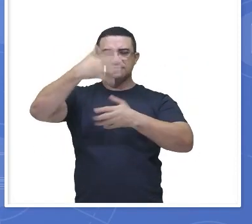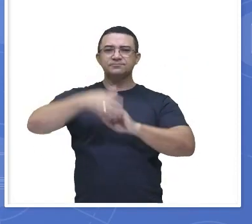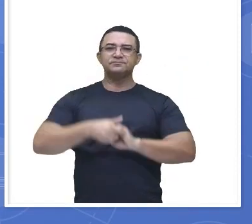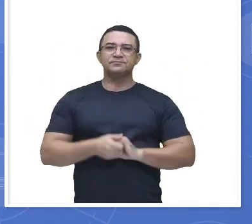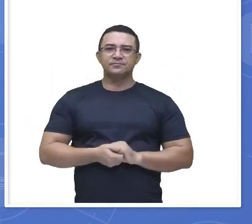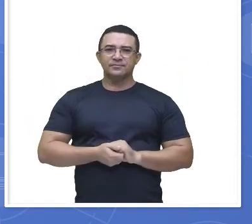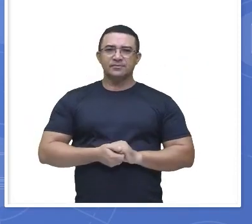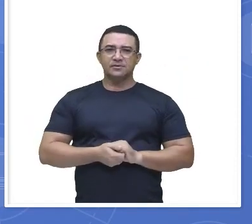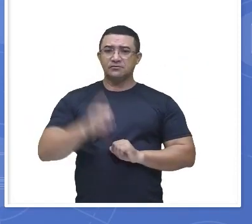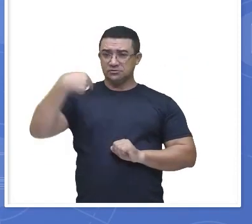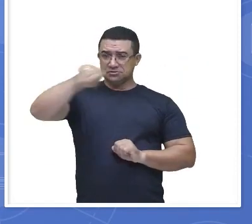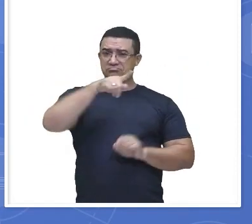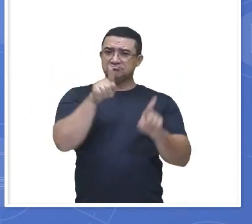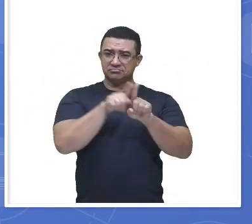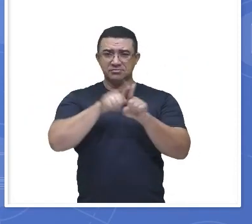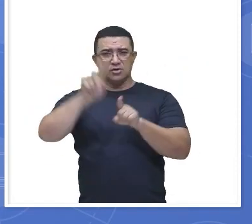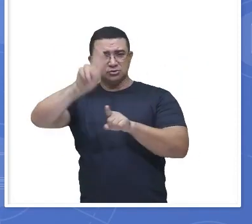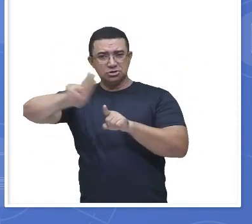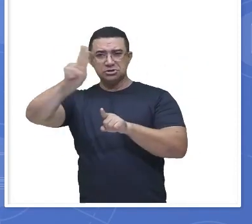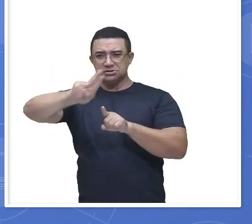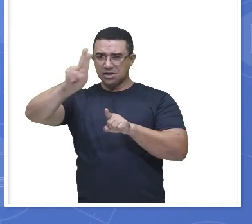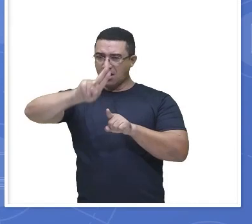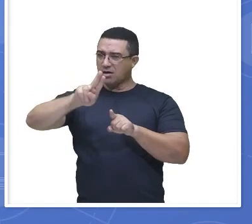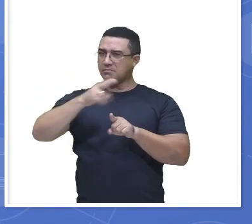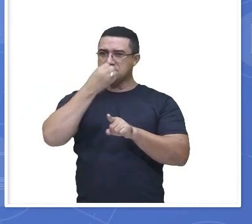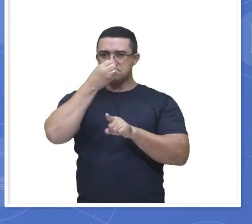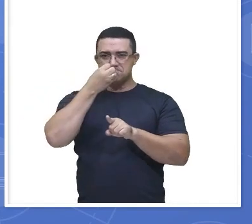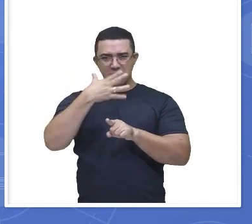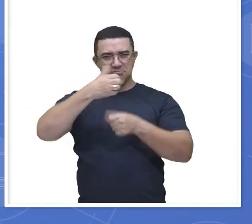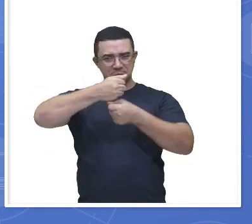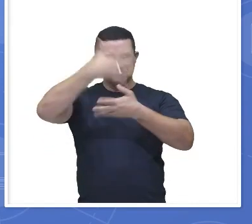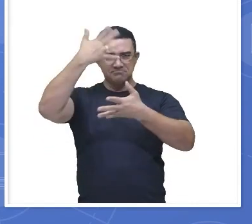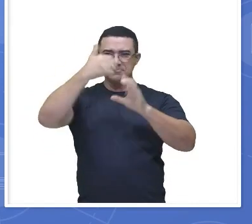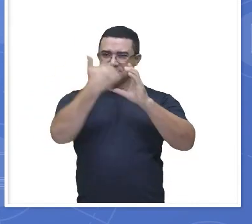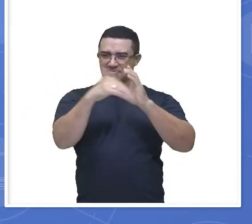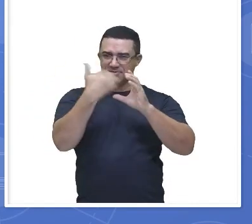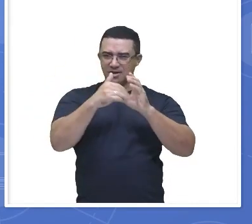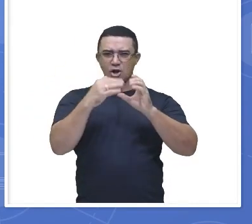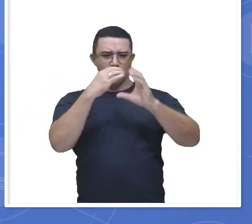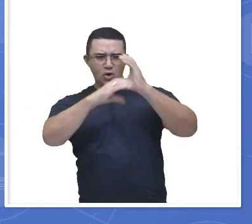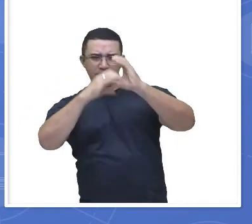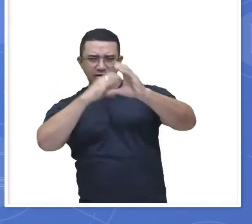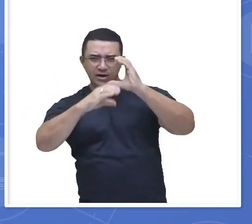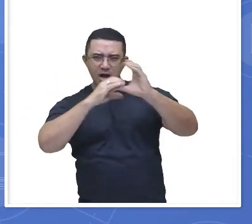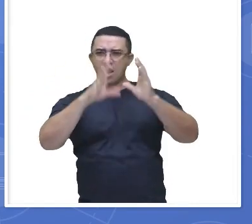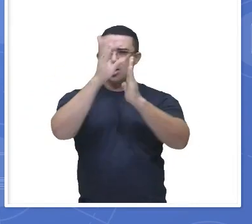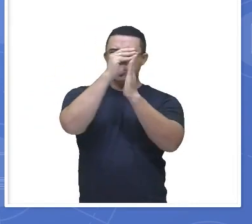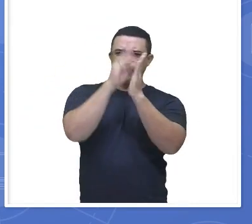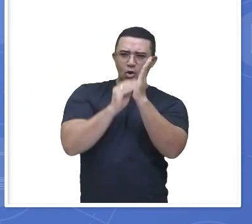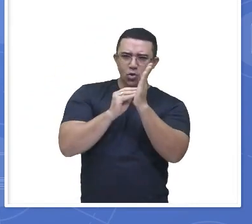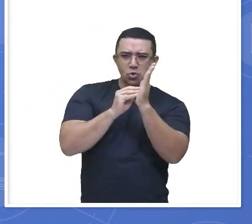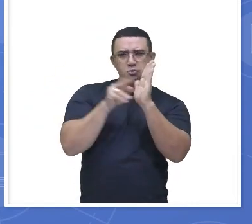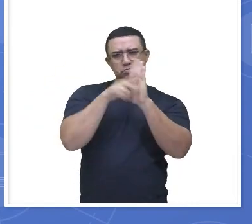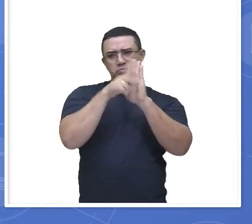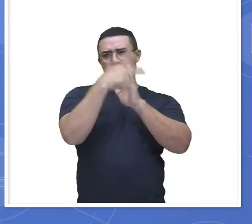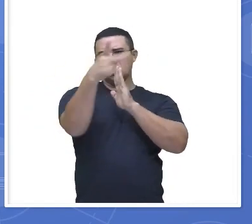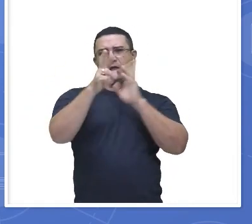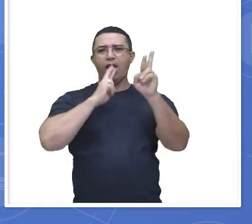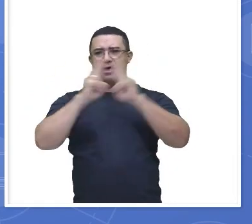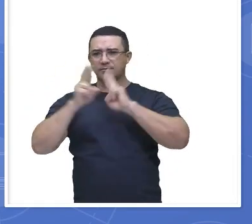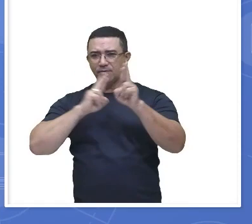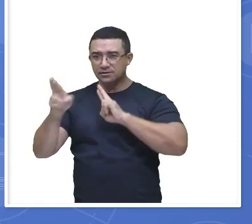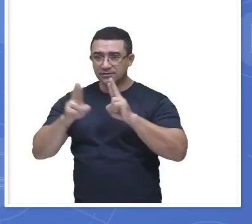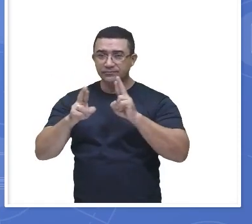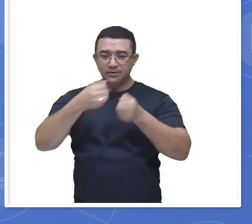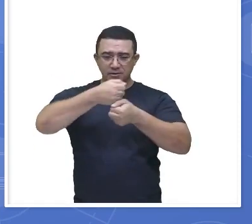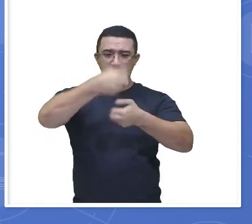vocês utilizarem muito bem essa ferramenta aqui para a gente se comunicar sobre o conteúdo, sobre as respostas de vocês. Lembramos que lá